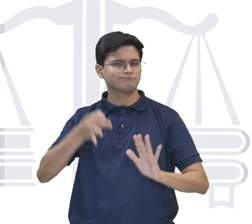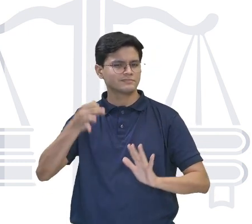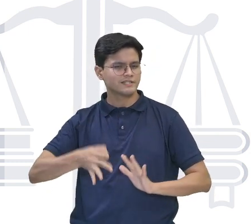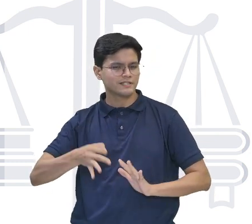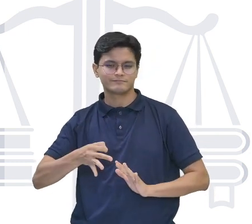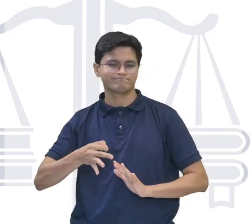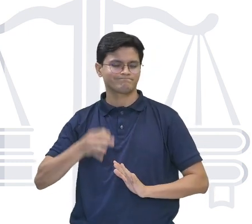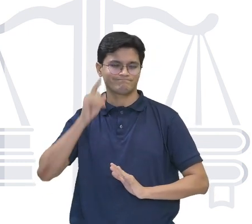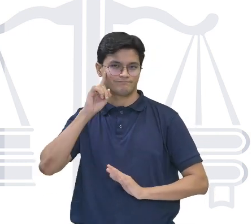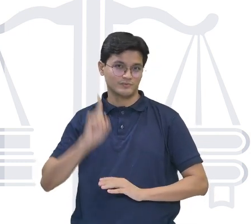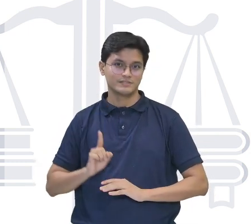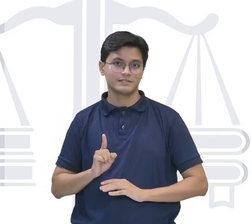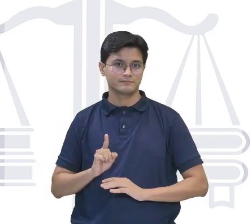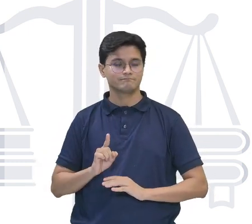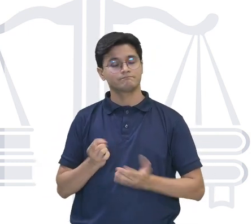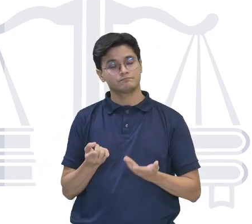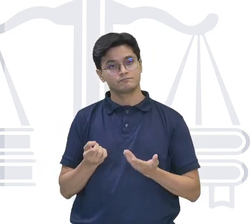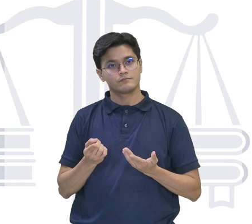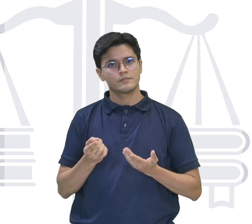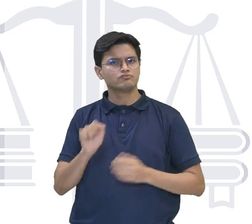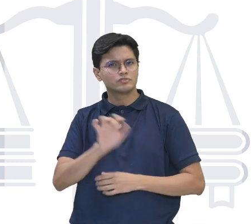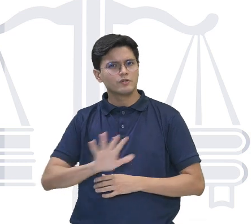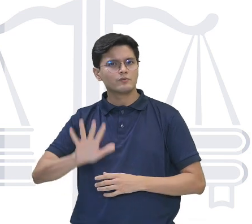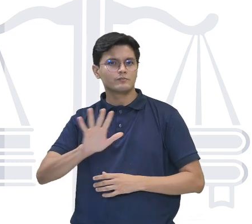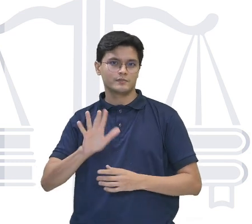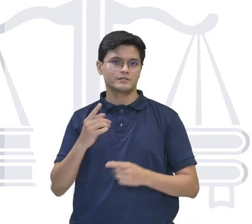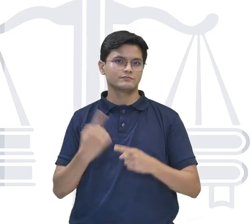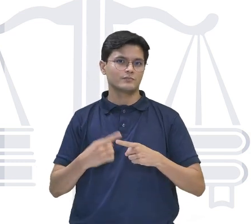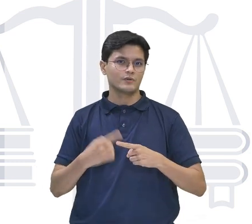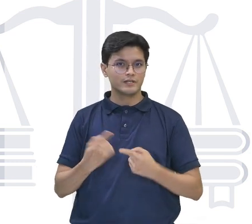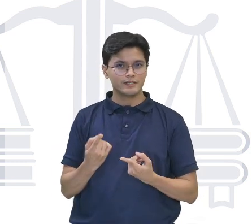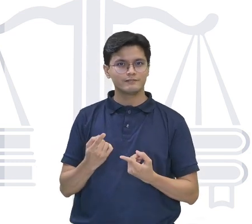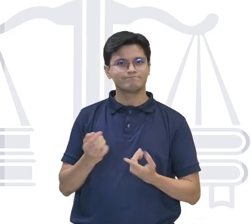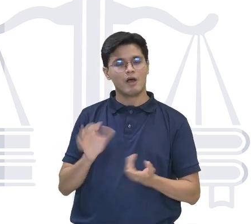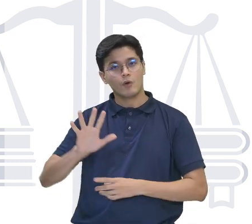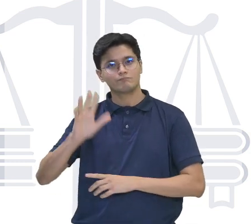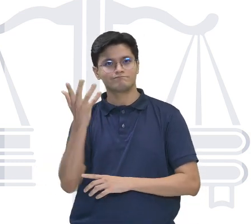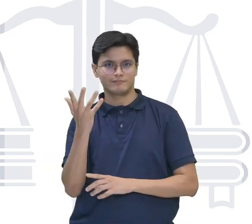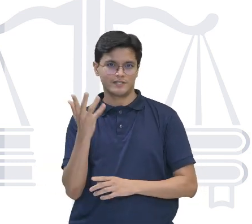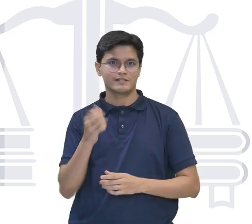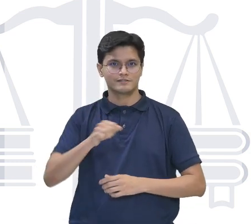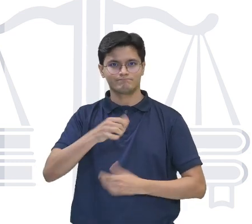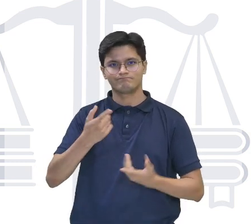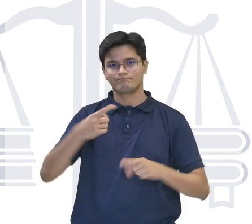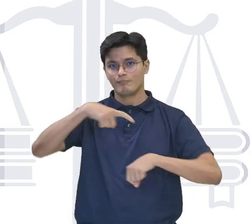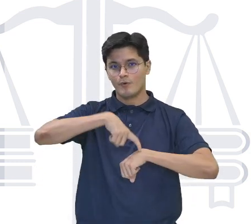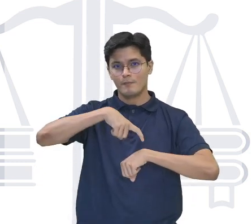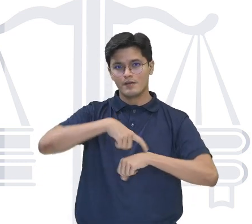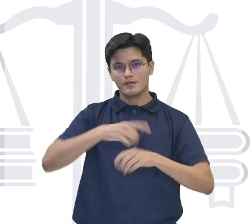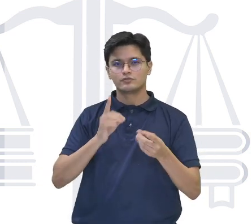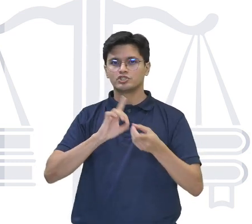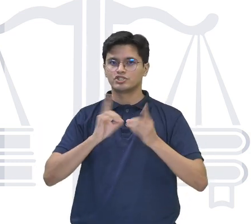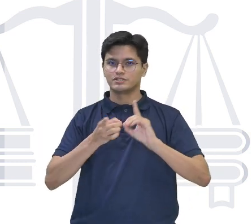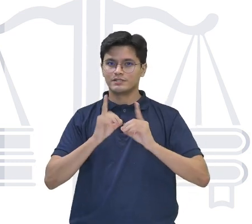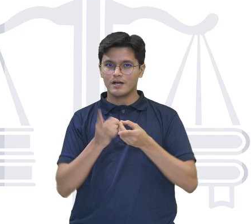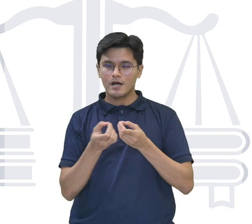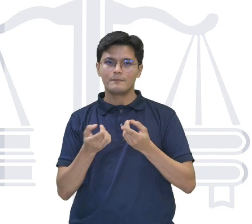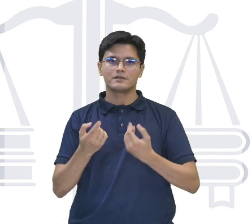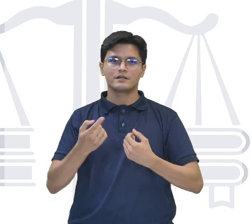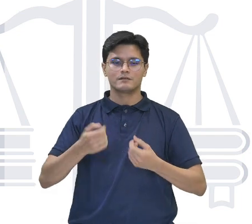E normalmente isso vem o quê? Nas nossas dinâmicas, locais interativas ou nas nossas